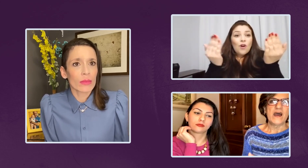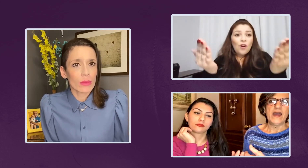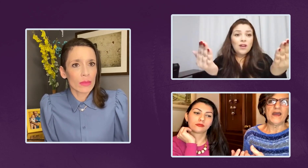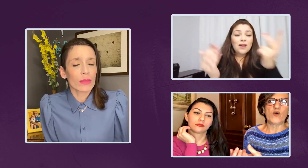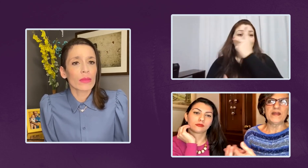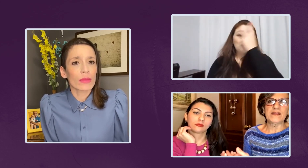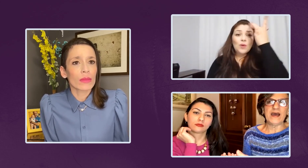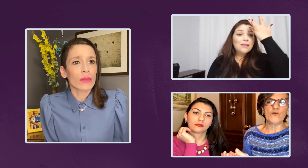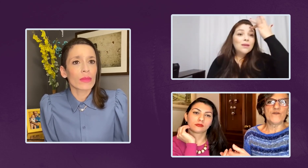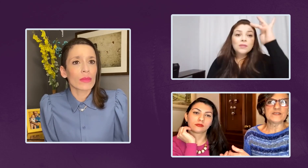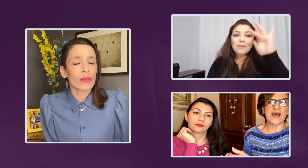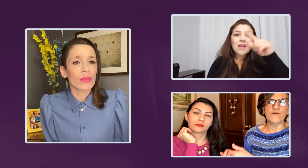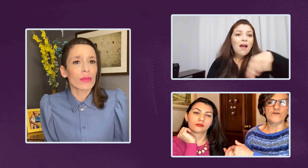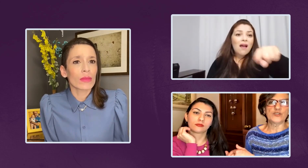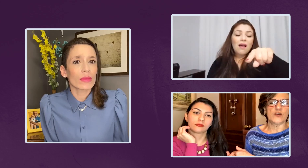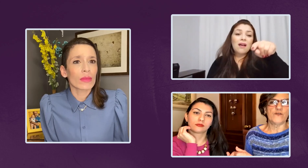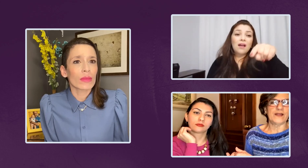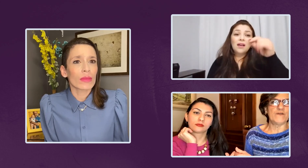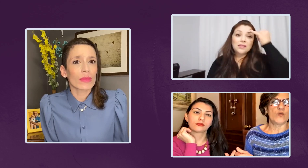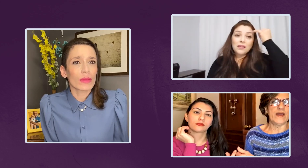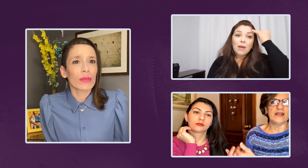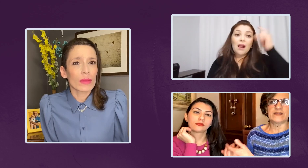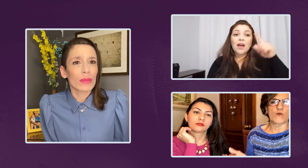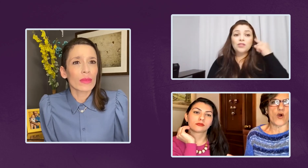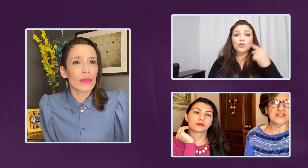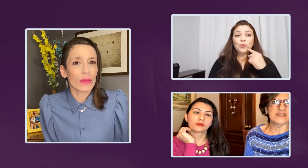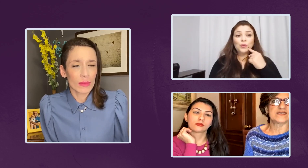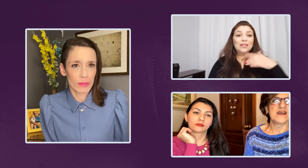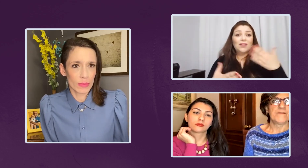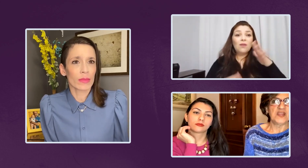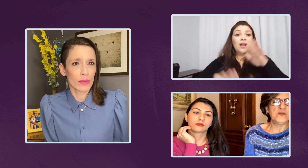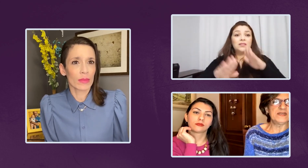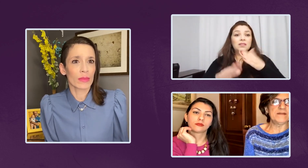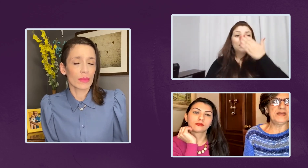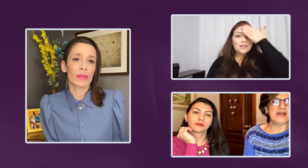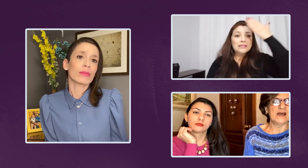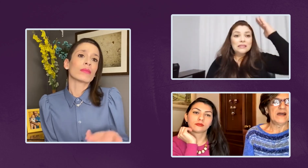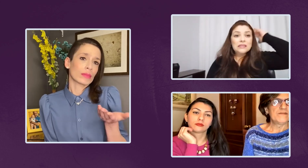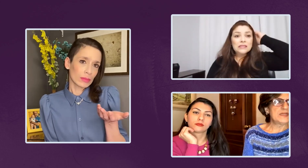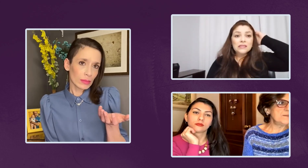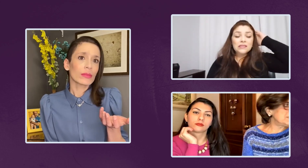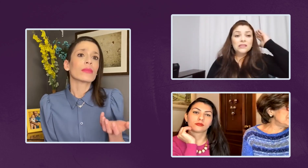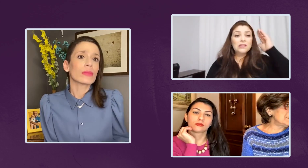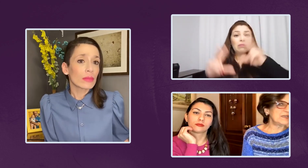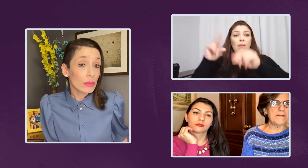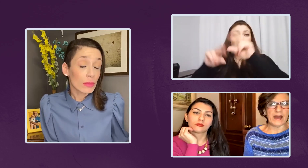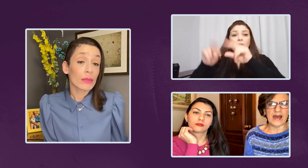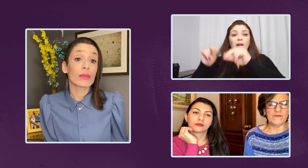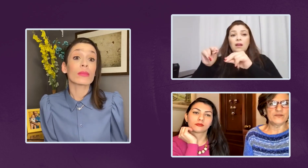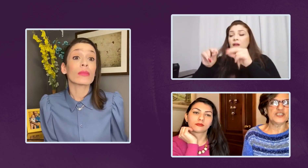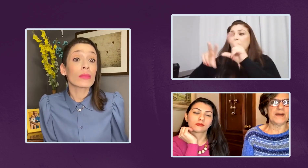dela, comentavam, conversavam ou falavam com ela de costas, ela não percebia. Daí diziam, mas Isa,